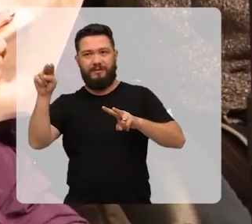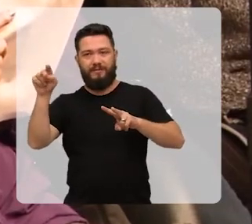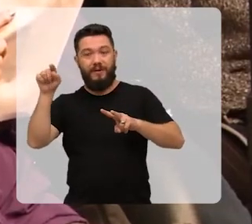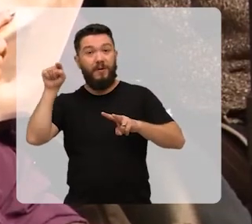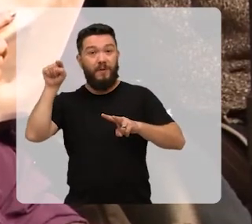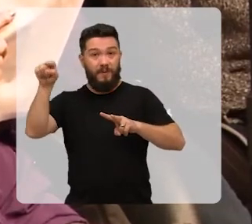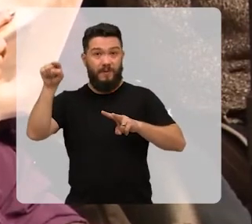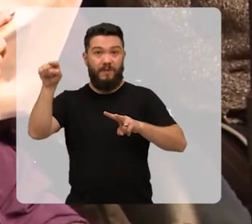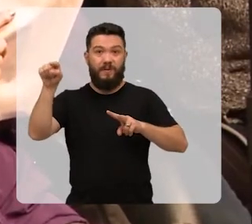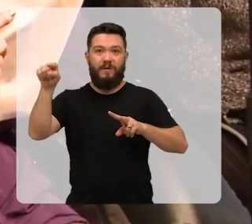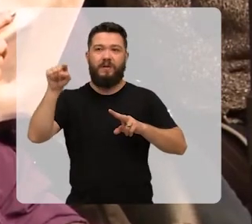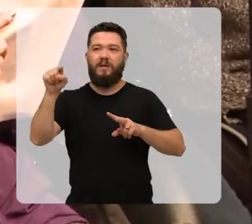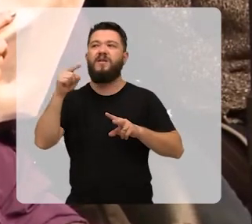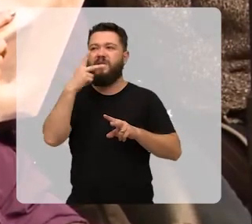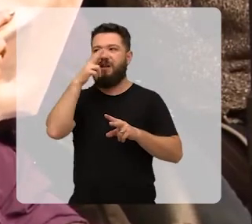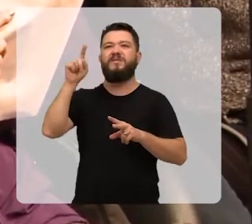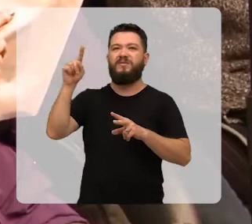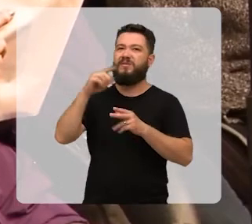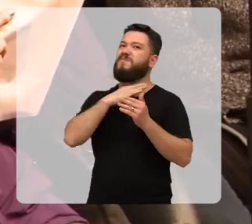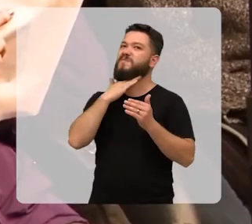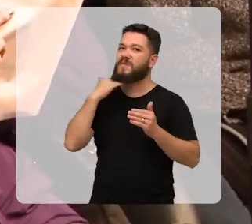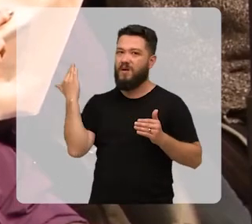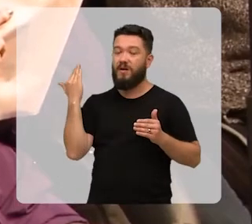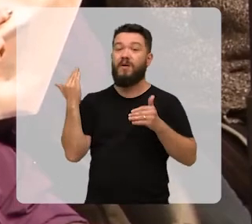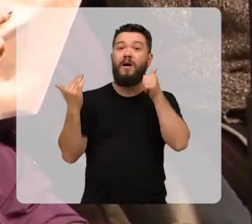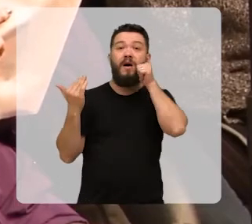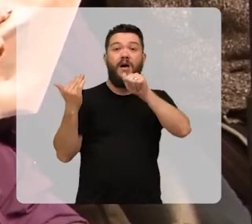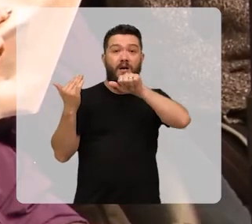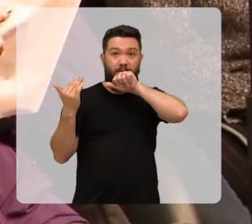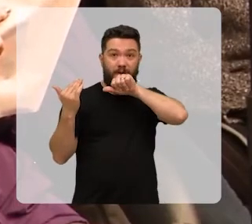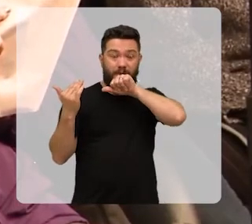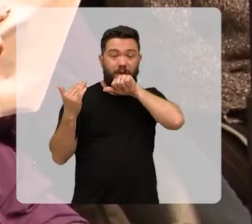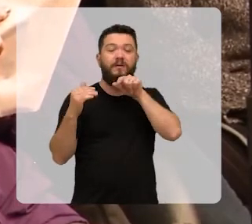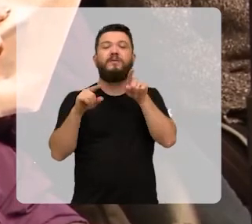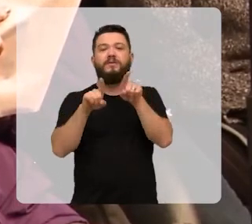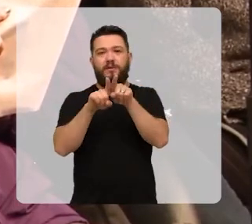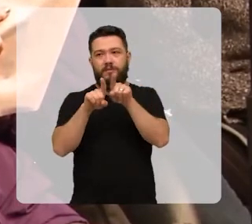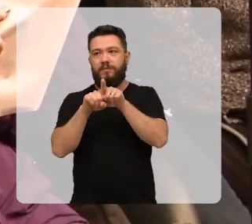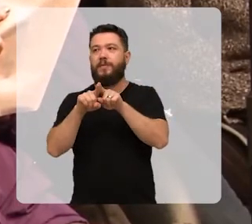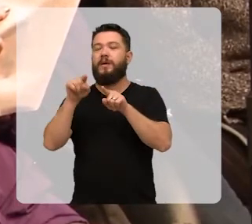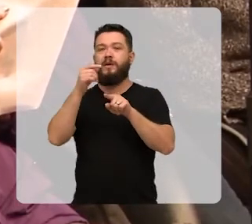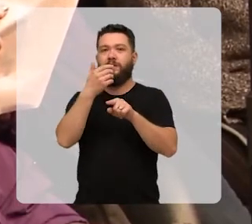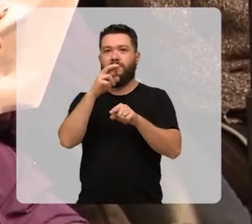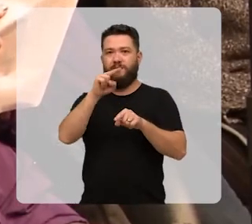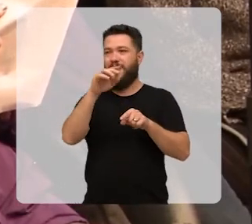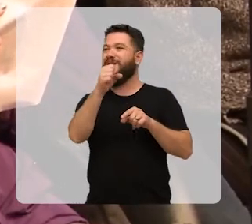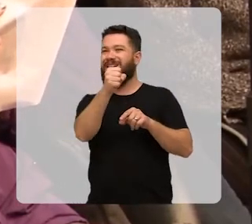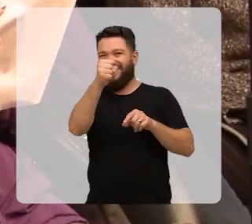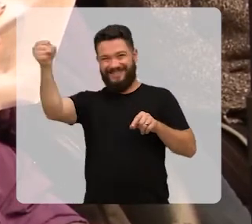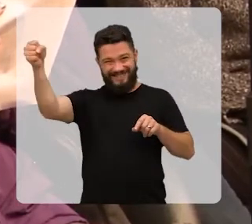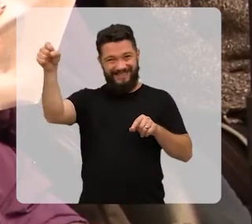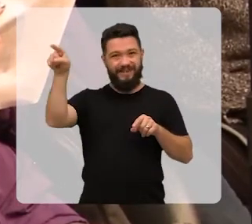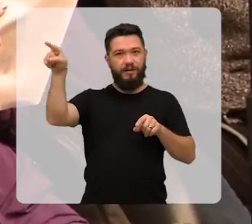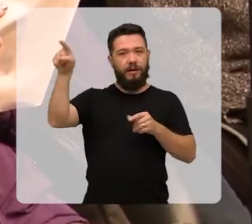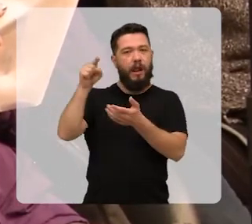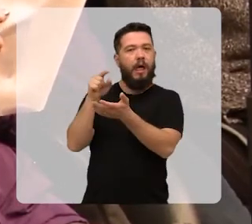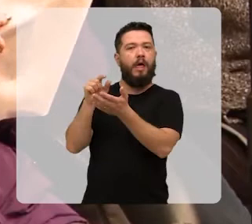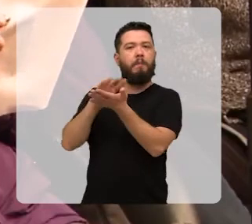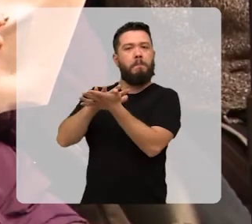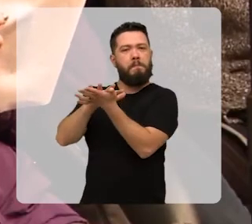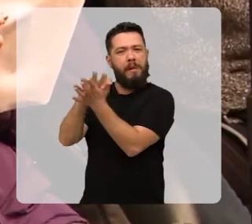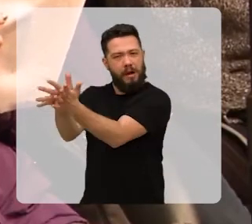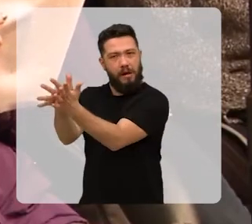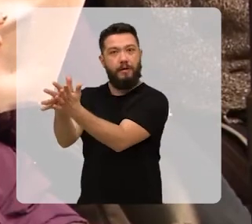chegou. Minha mãe foi deportada um dia depois do partido do meu irmão para o campo de concentração Bendorf,